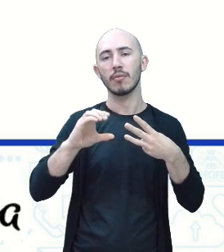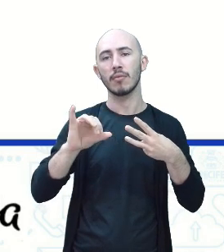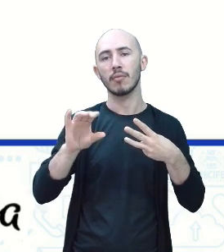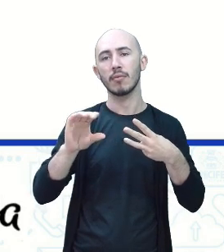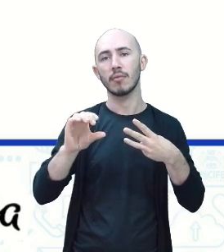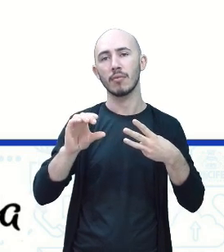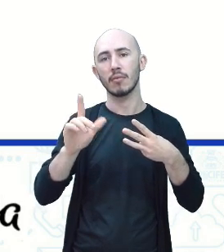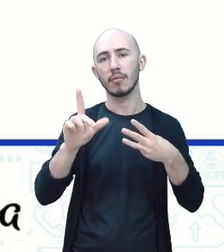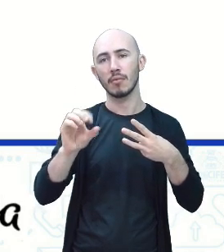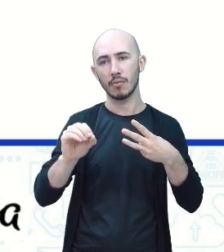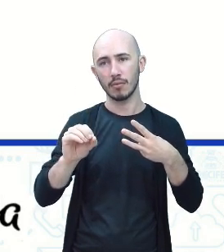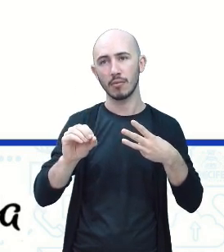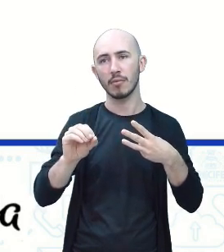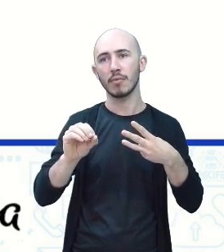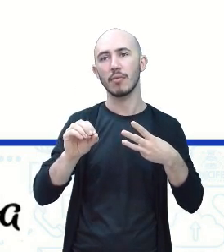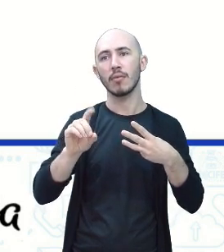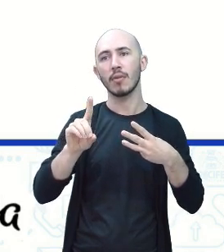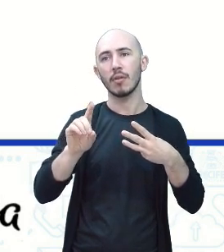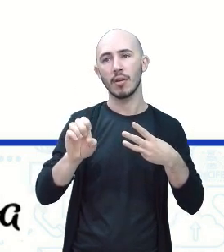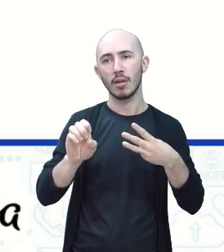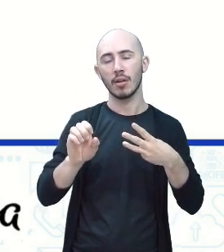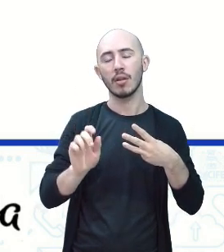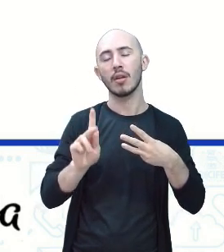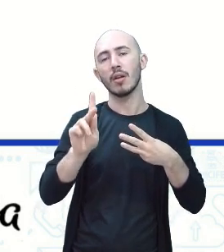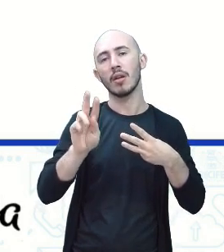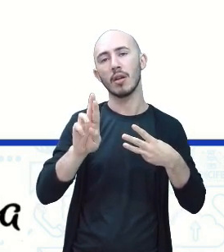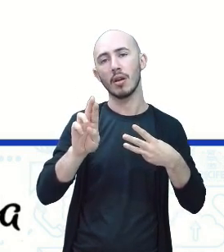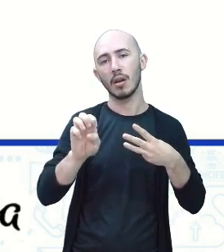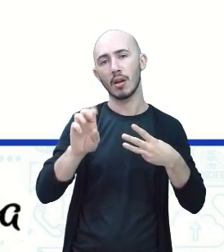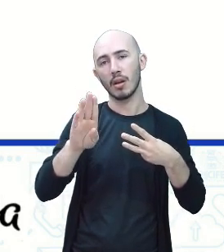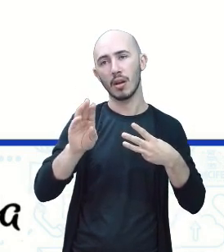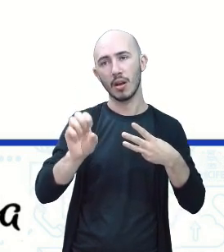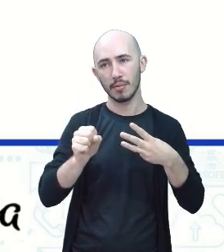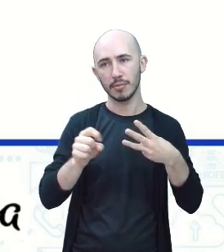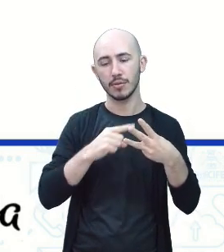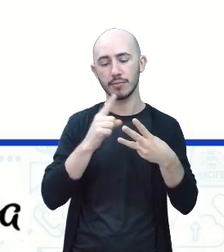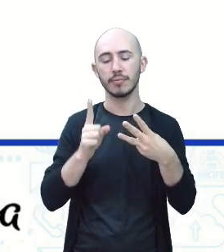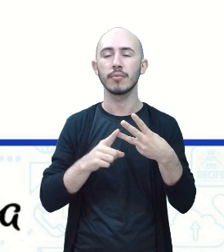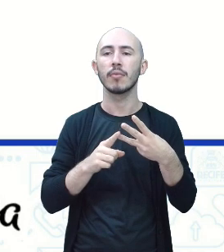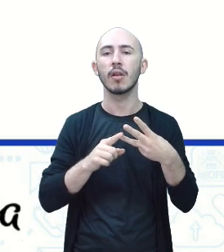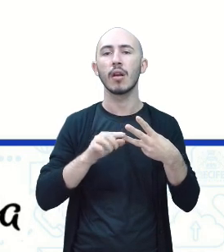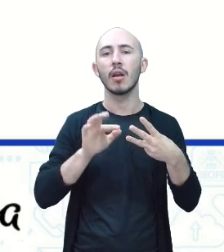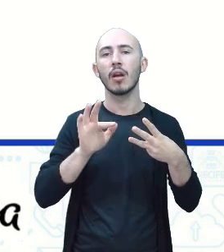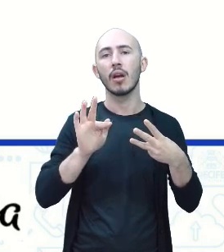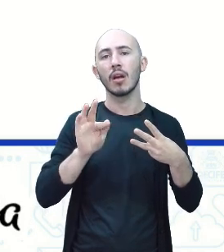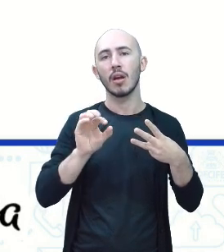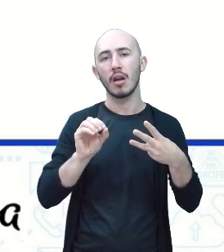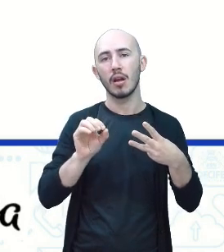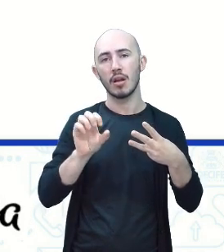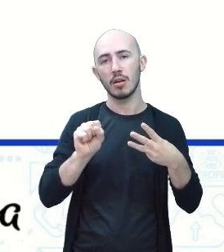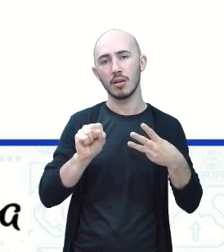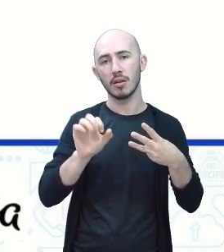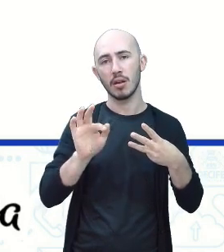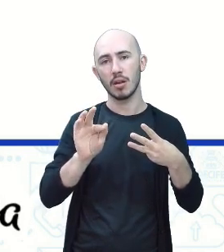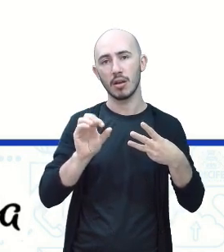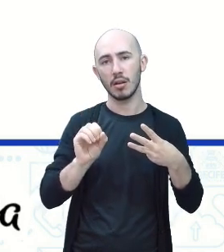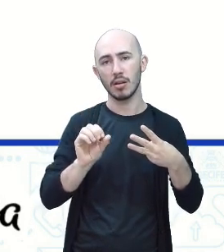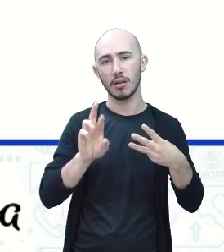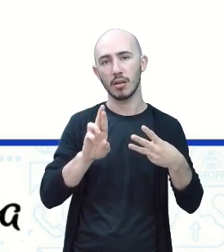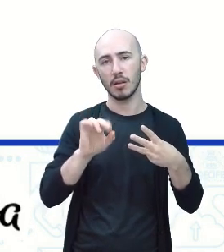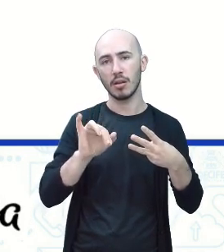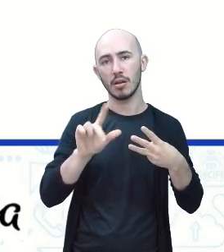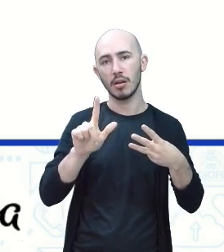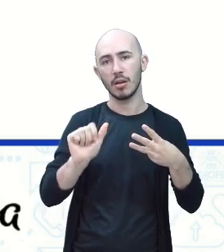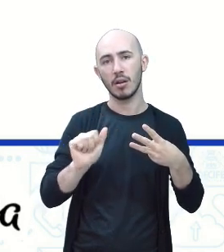ou ciclo do ácido cítrico. E a outra, a fosforilação oxidativa. Então, quem